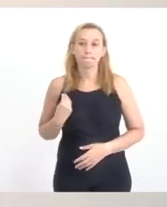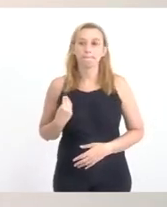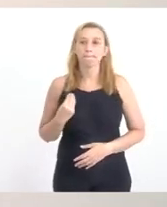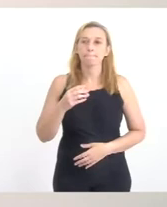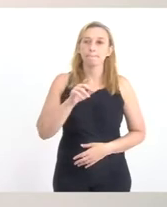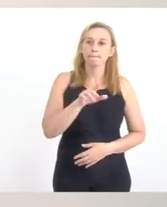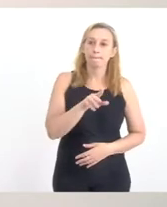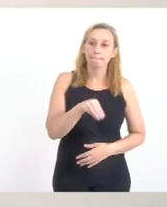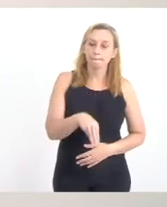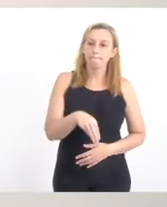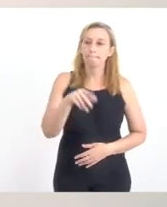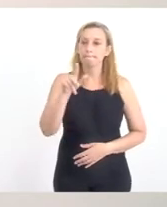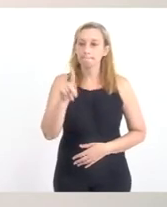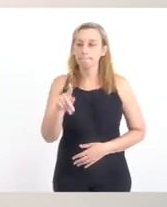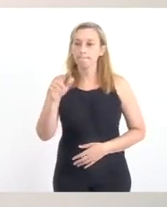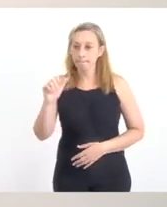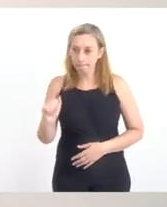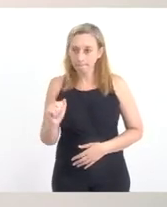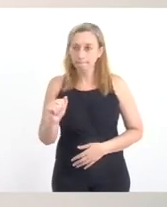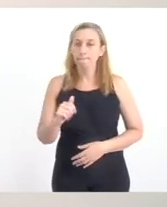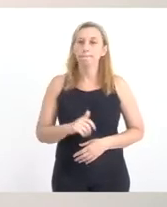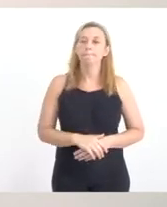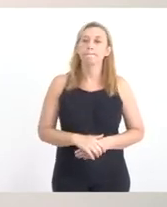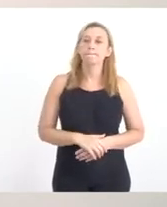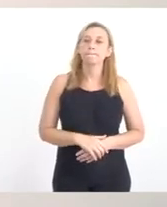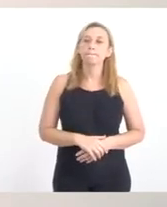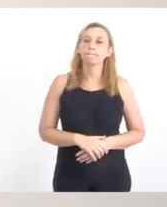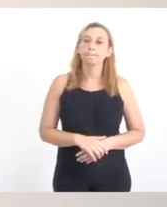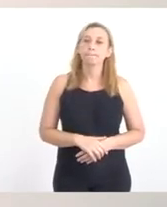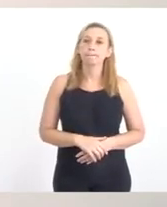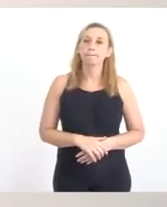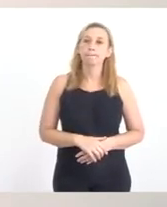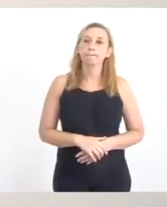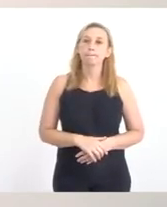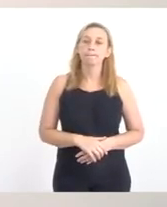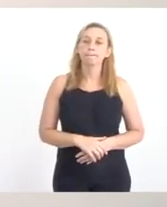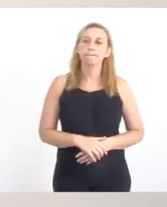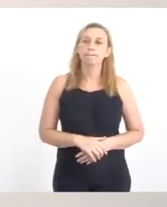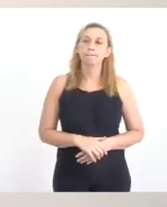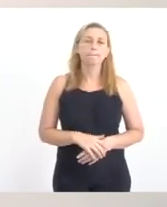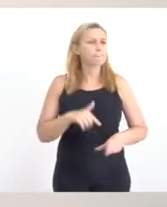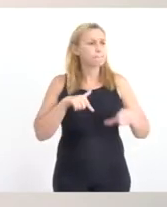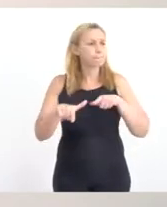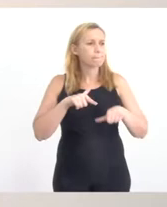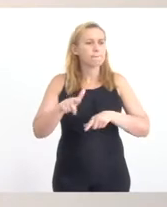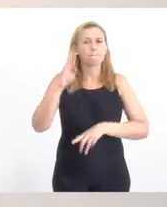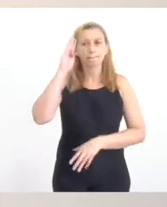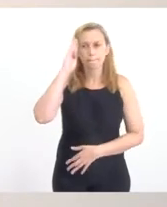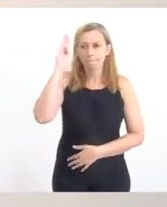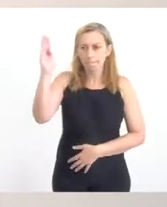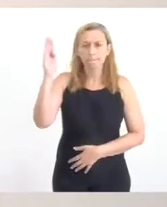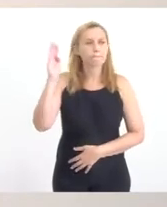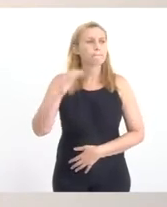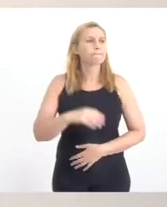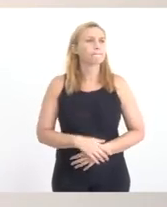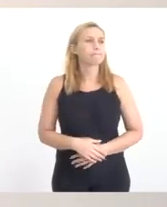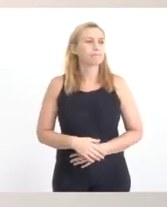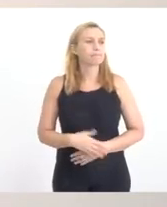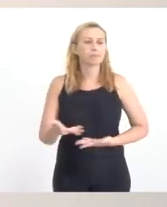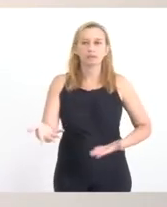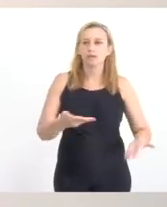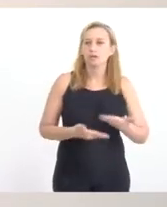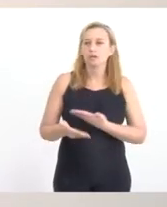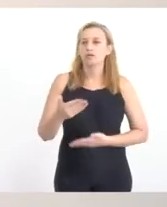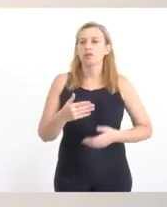do MPA que que traz aí um um trabalho fundamental de